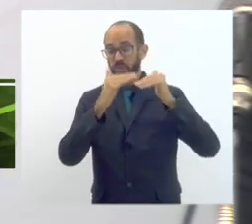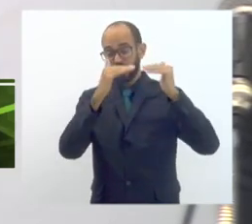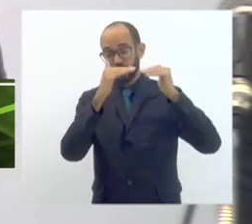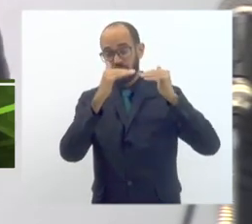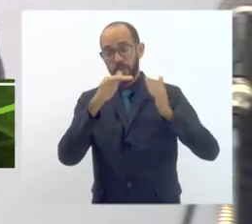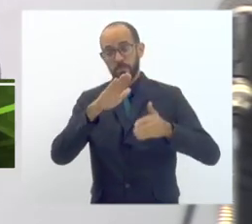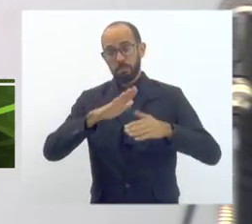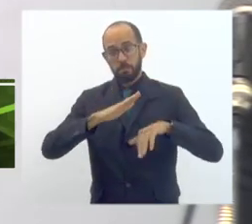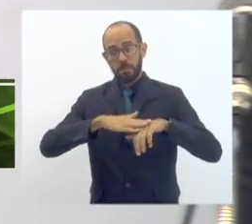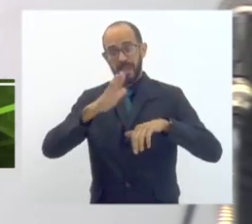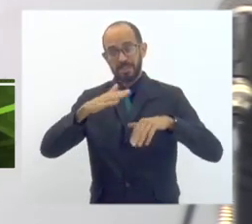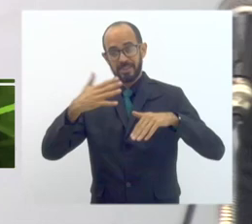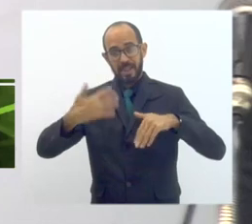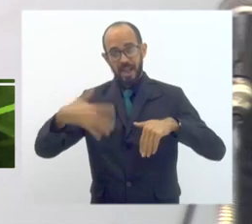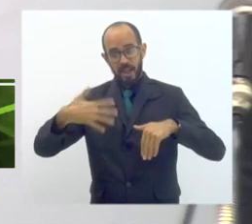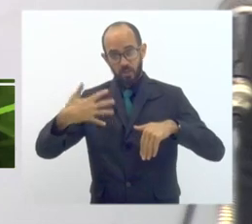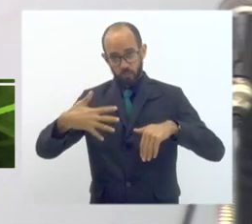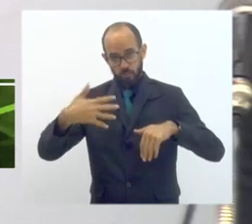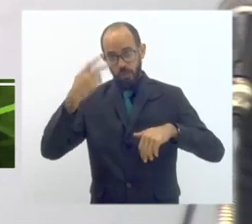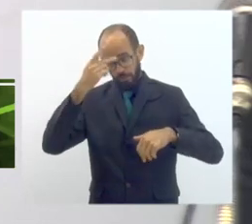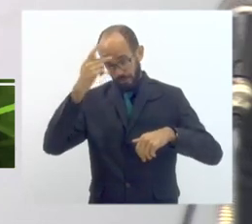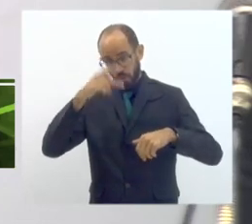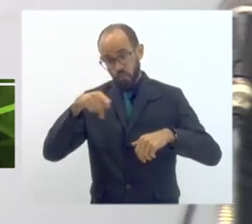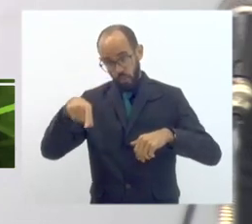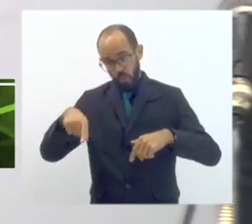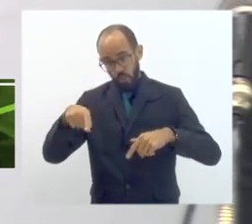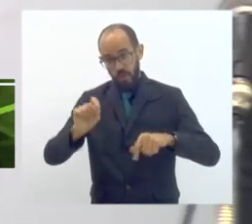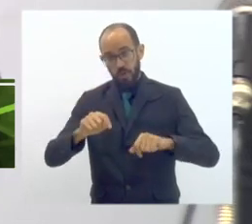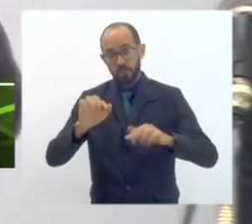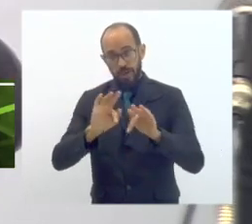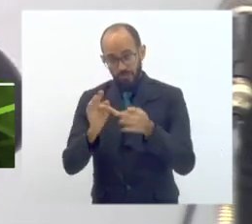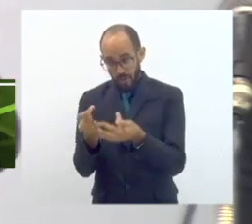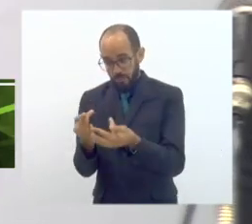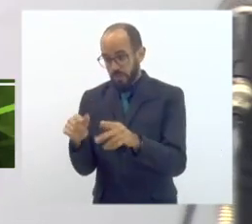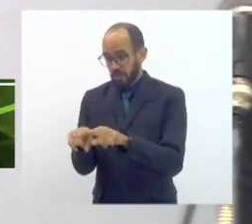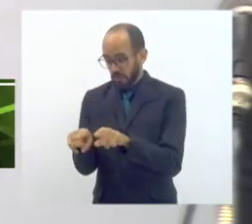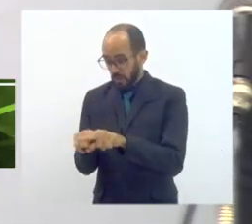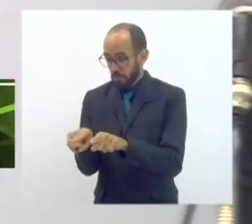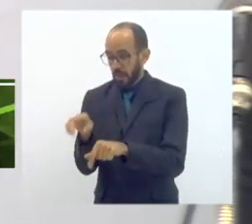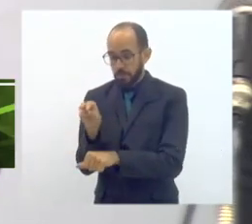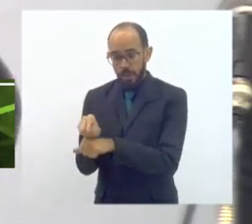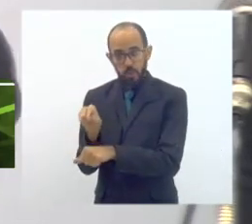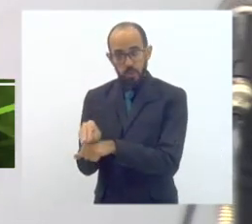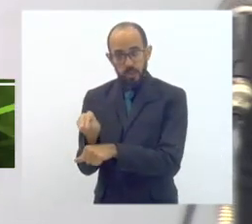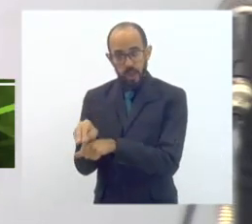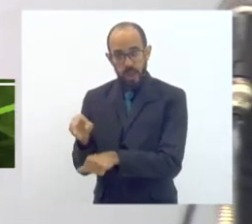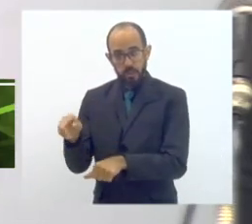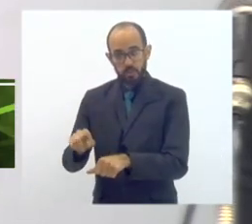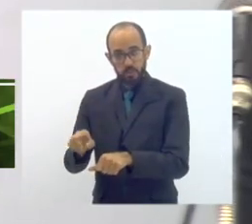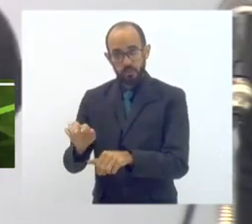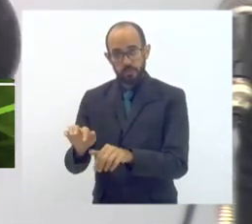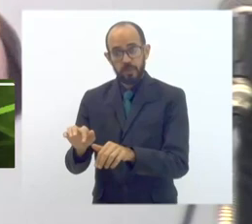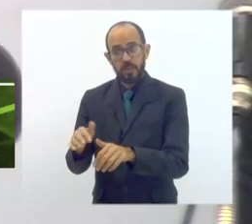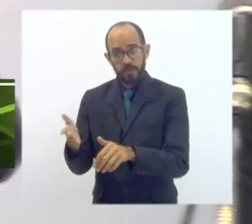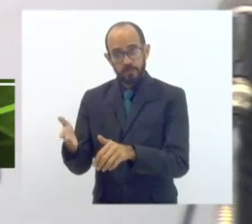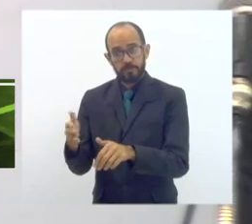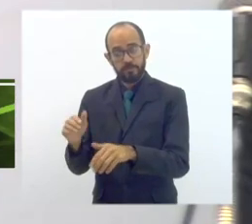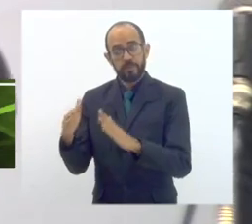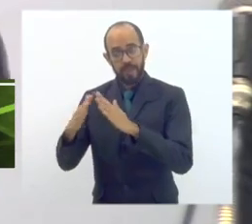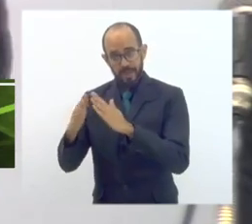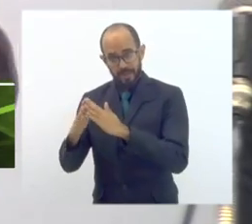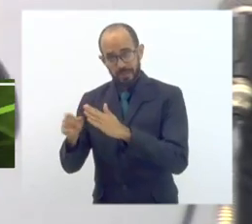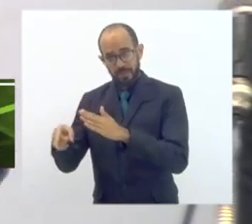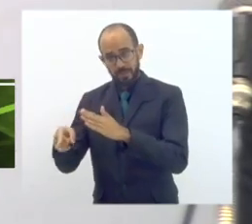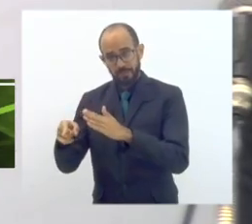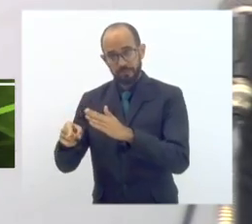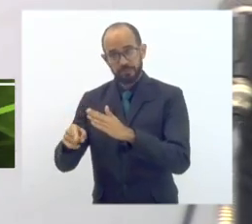custosos para quem tem o câncer, para a família que tem seu ente querido com câncer que poderia ser tratado e agora não